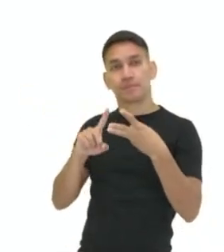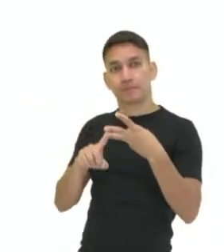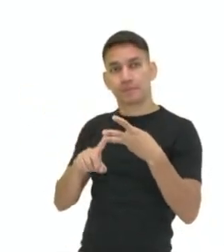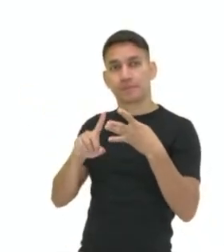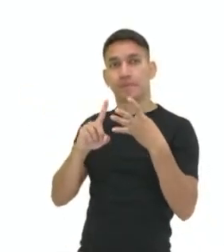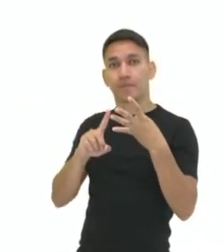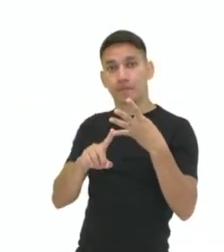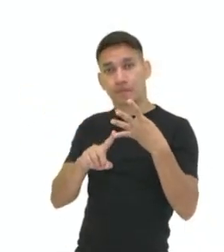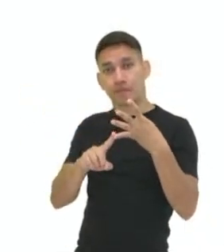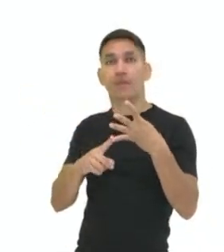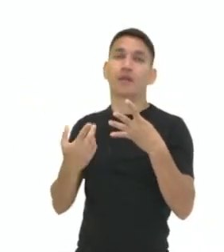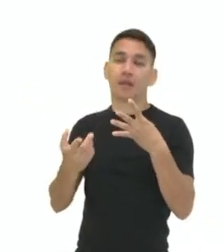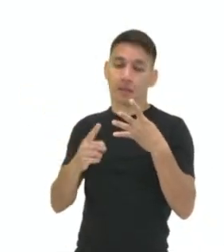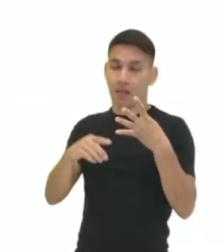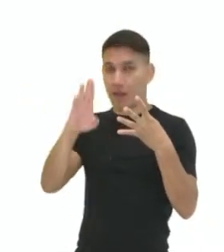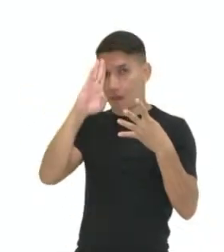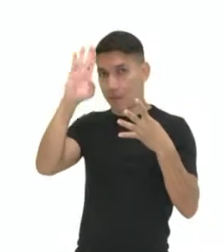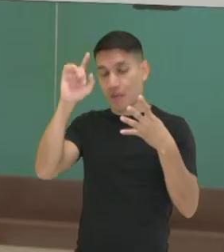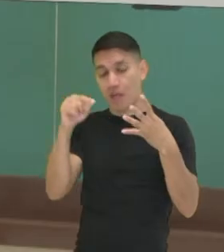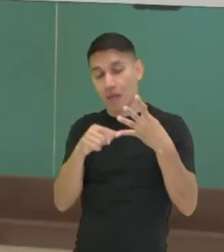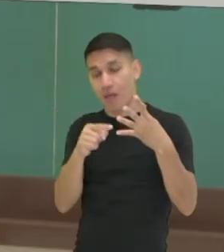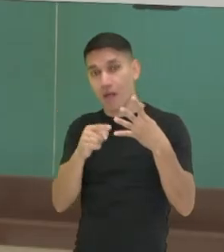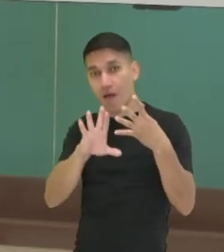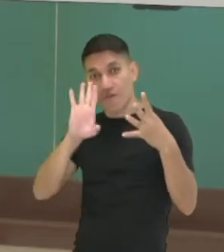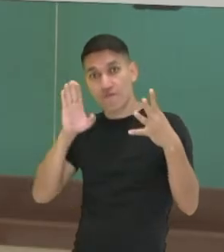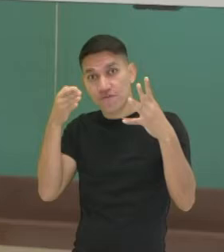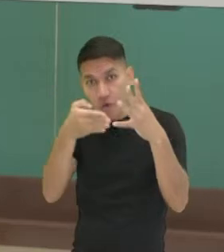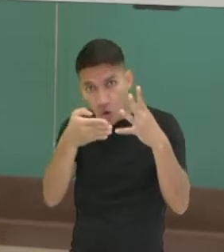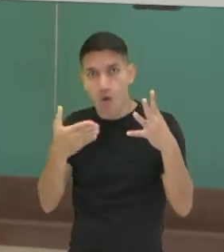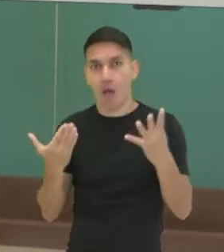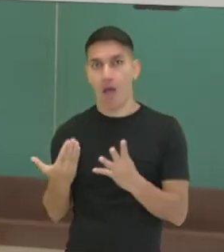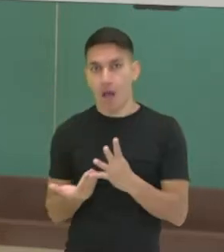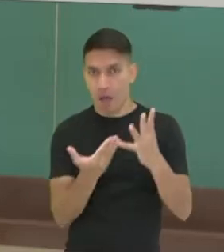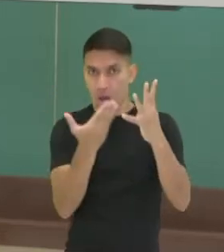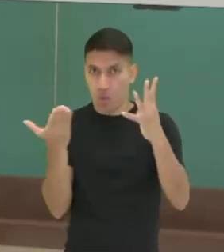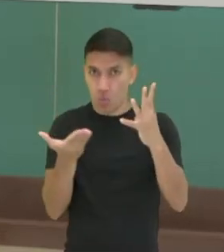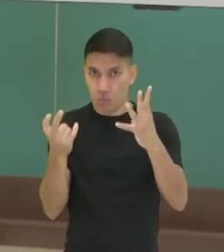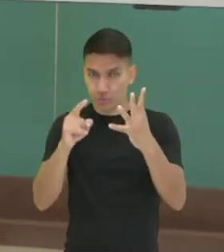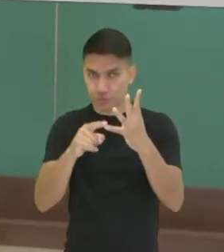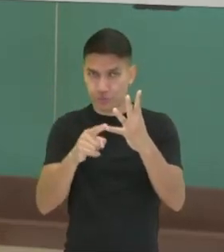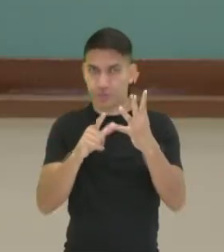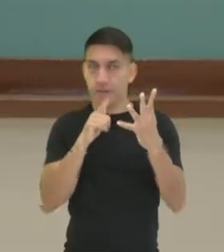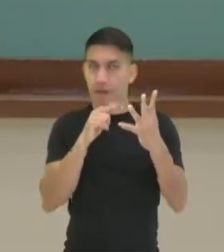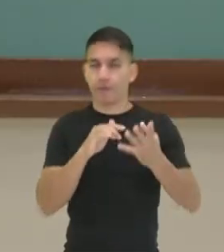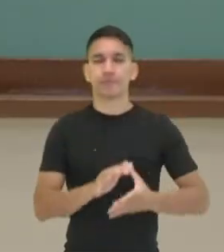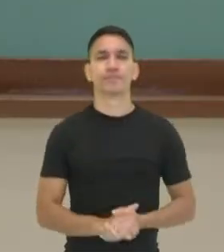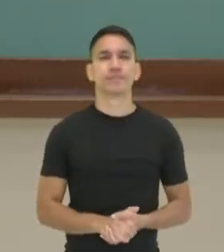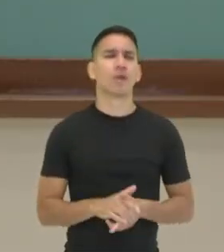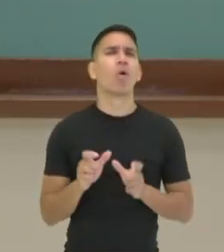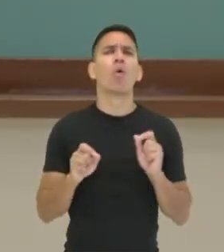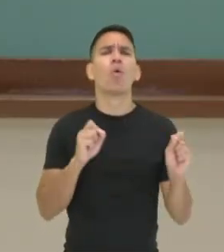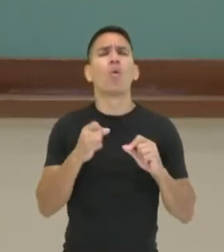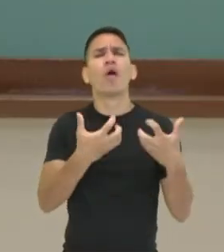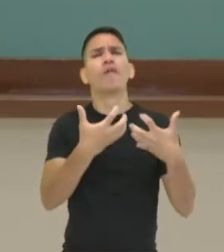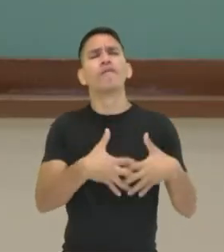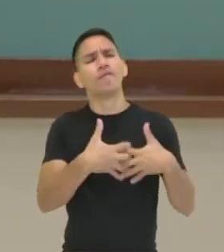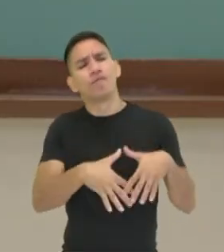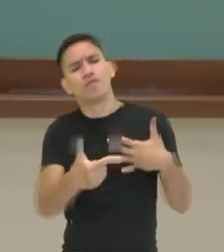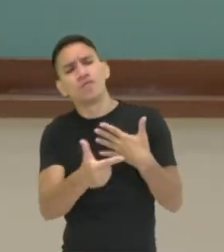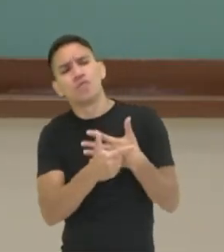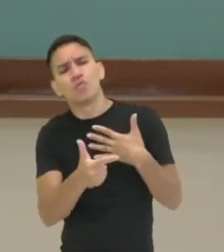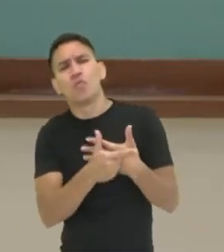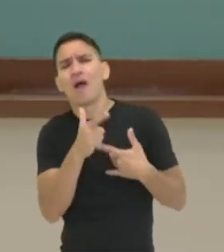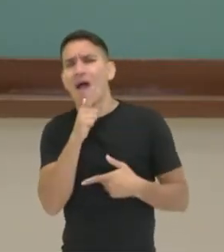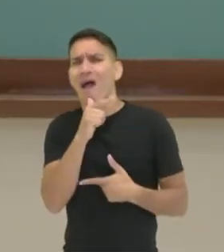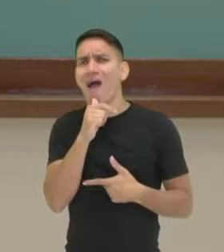do nitrogênio e em destaque para essa aula sobre a água, tá bom? Quais são as funções da água, gente? Vamos pensar a